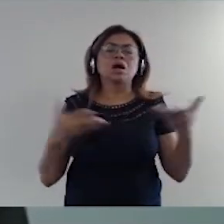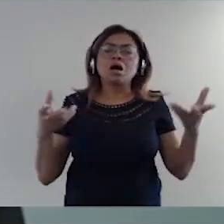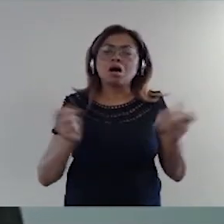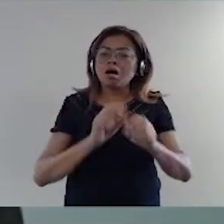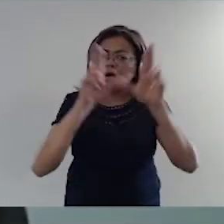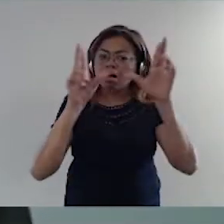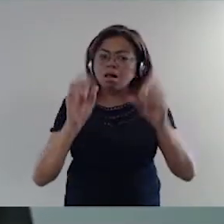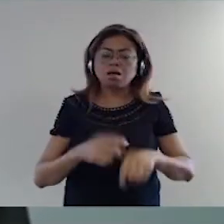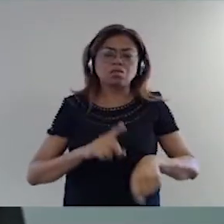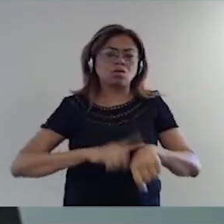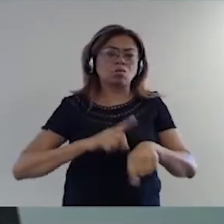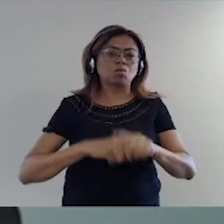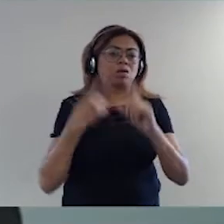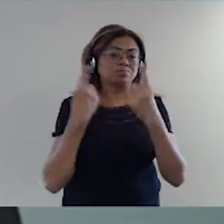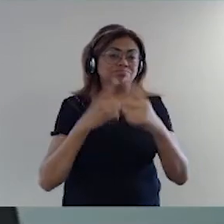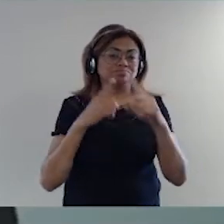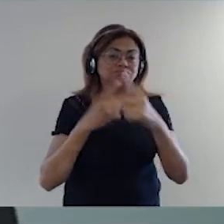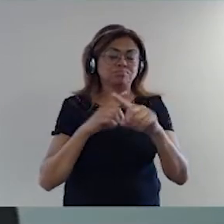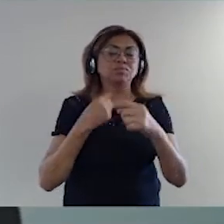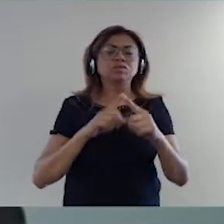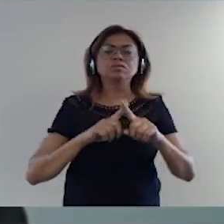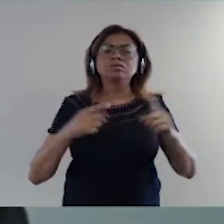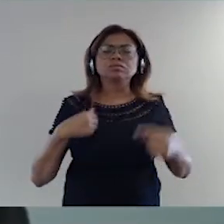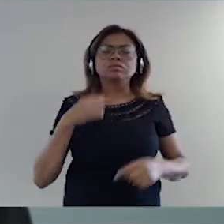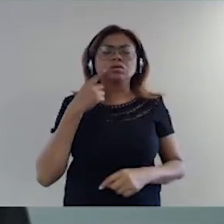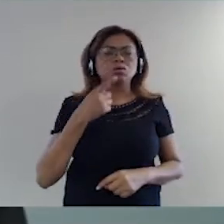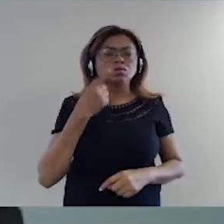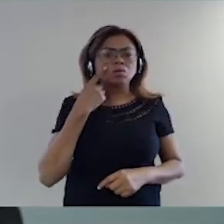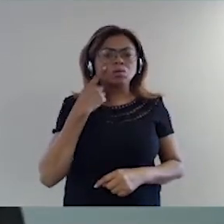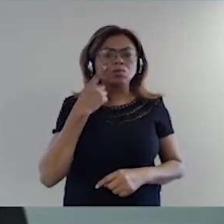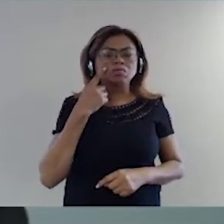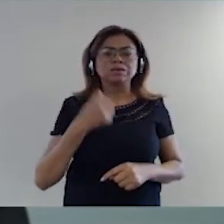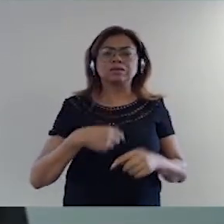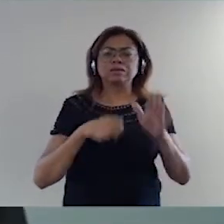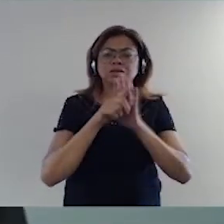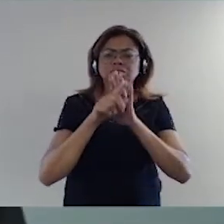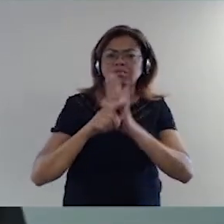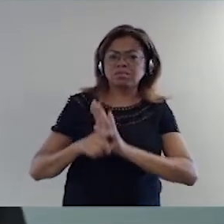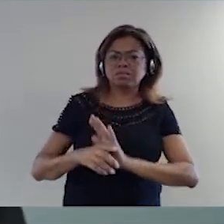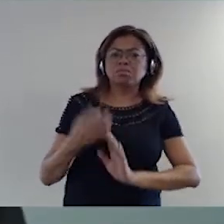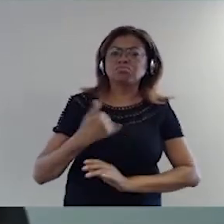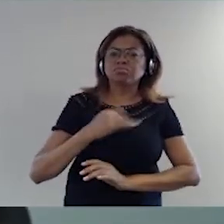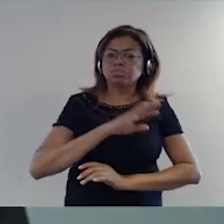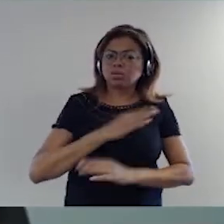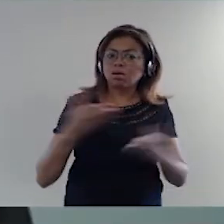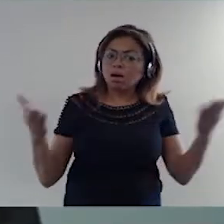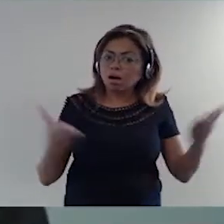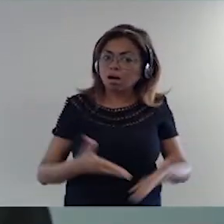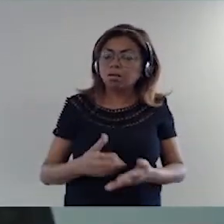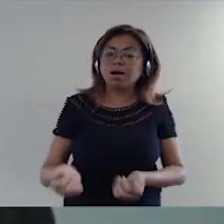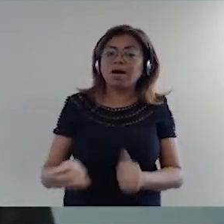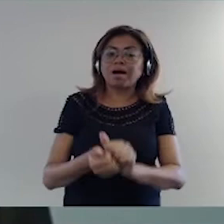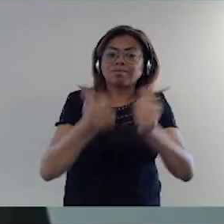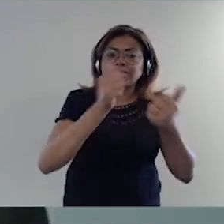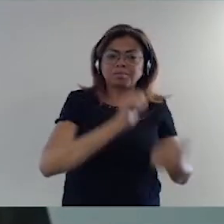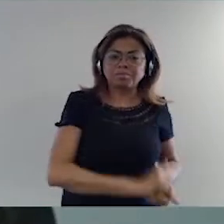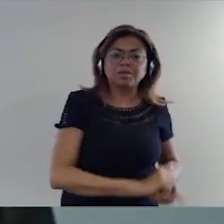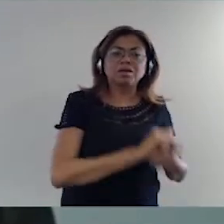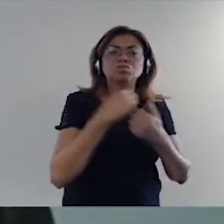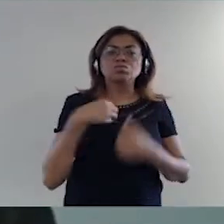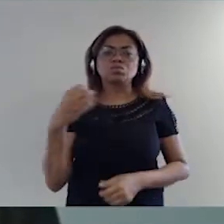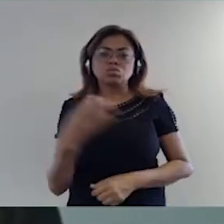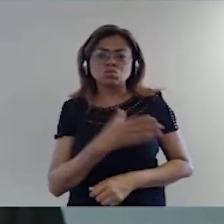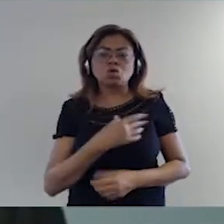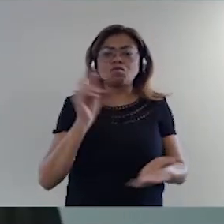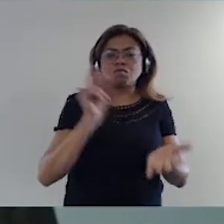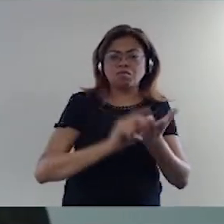é um momento desafiador. Se verificarmos, estamos todos nos adaptando a essa nova realidade, estamos aqui hoje em frente a um computador e